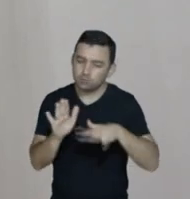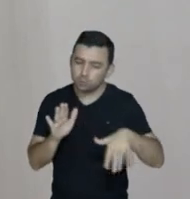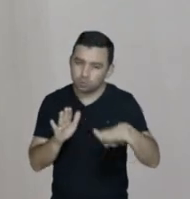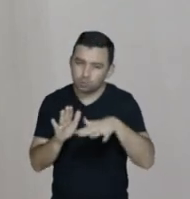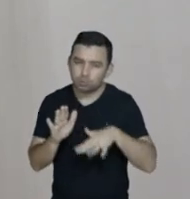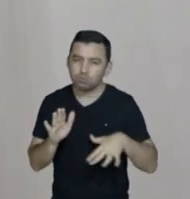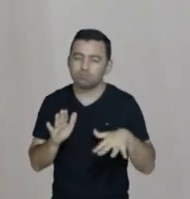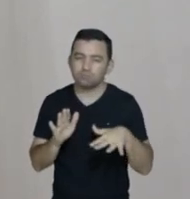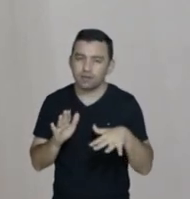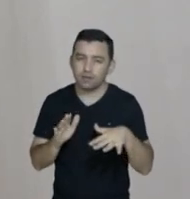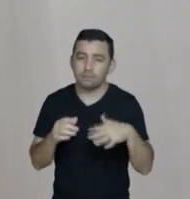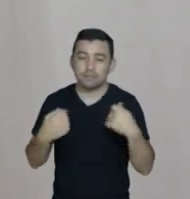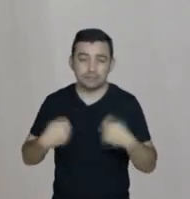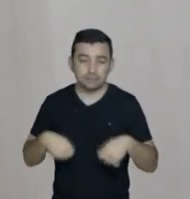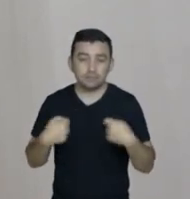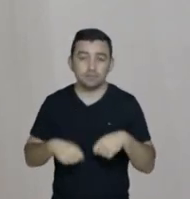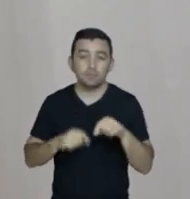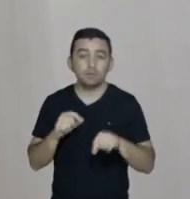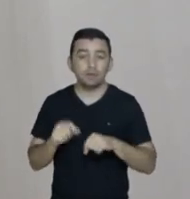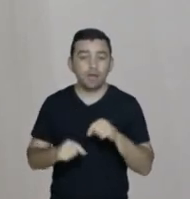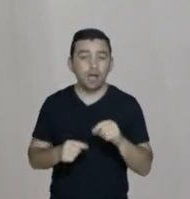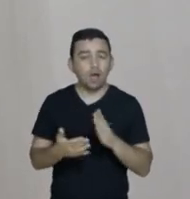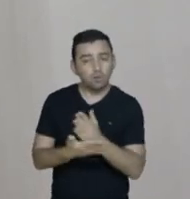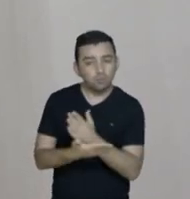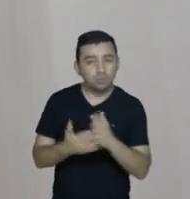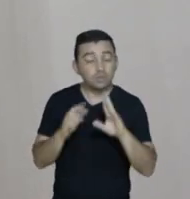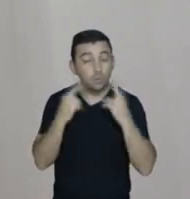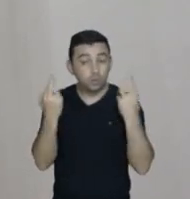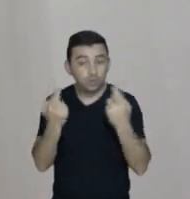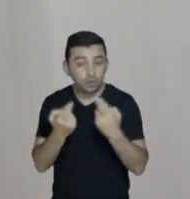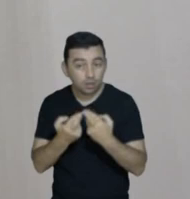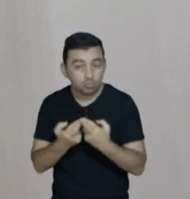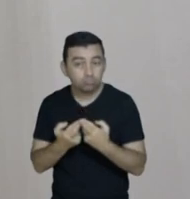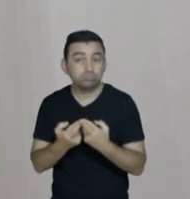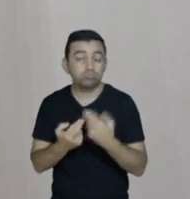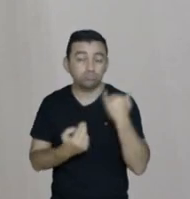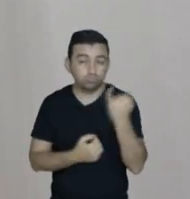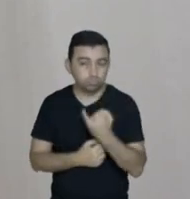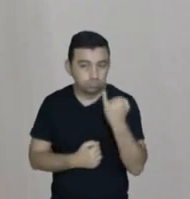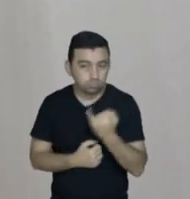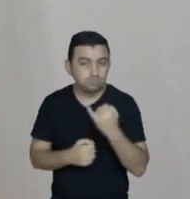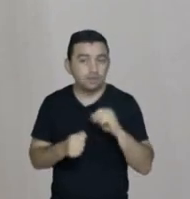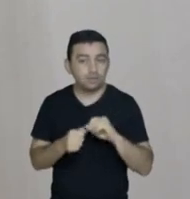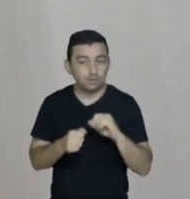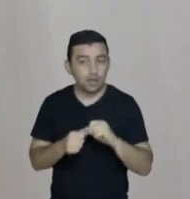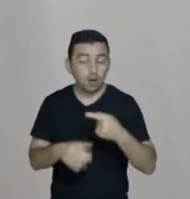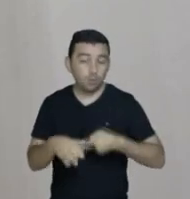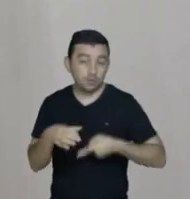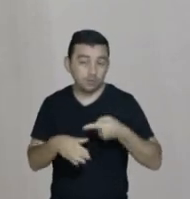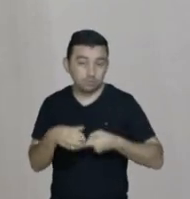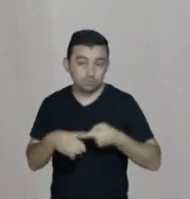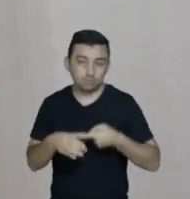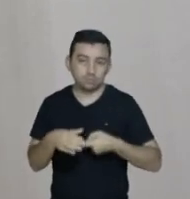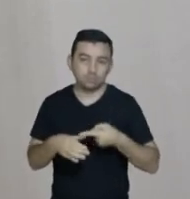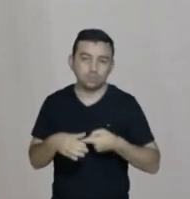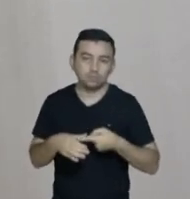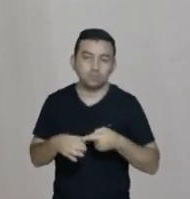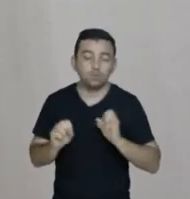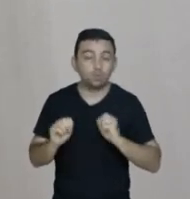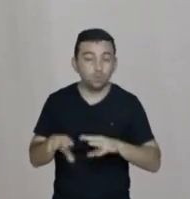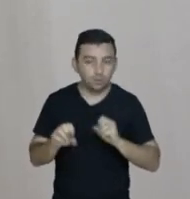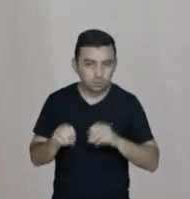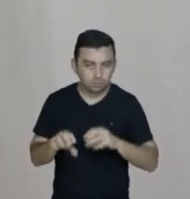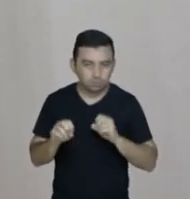a necessidade que nós temos de fazer algumas audiências algumas reuniões de que a comissão de educação